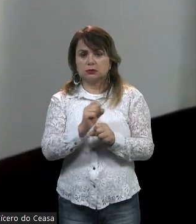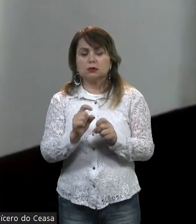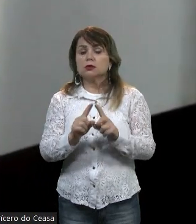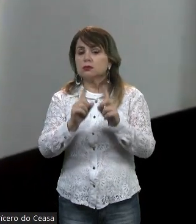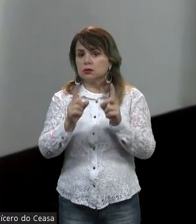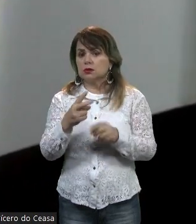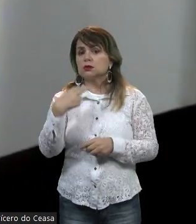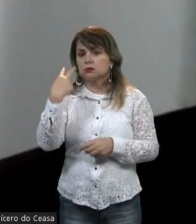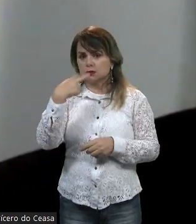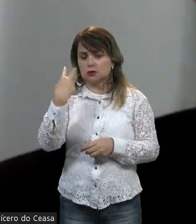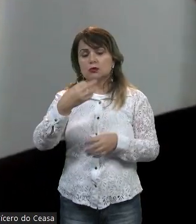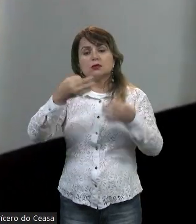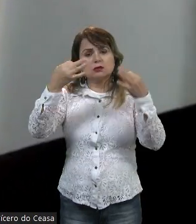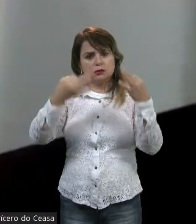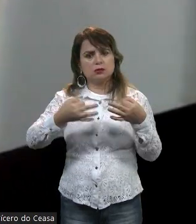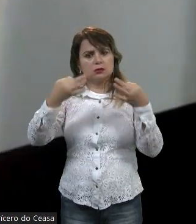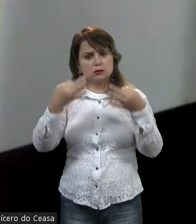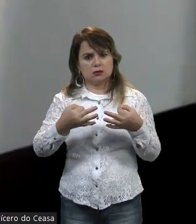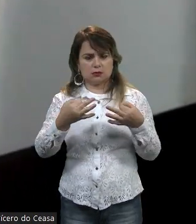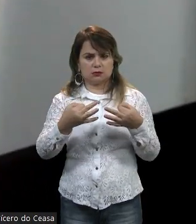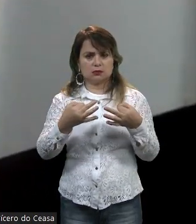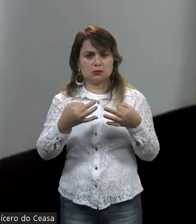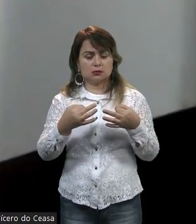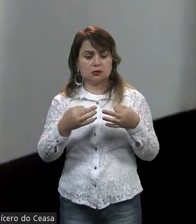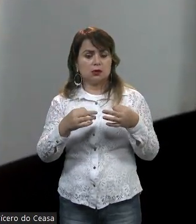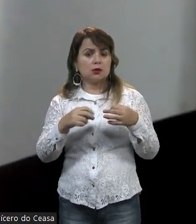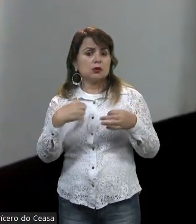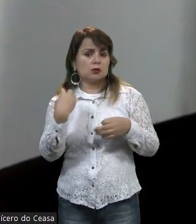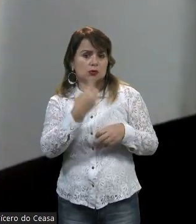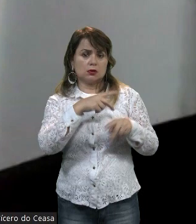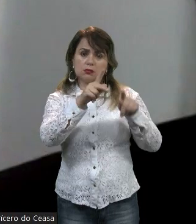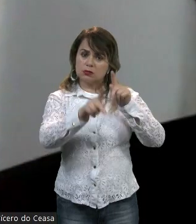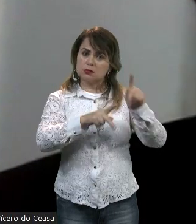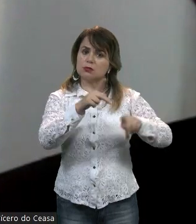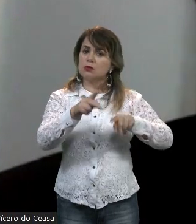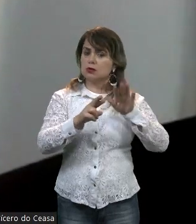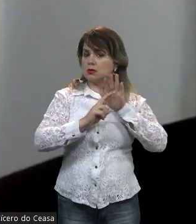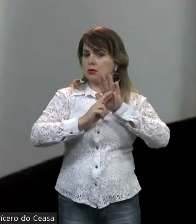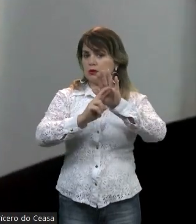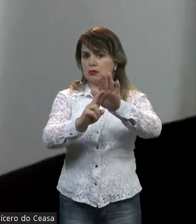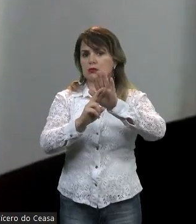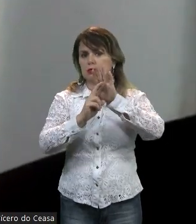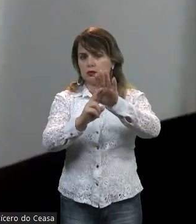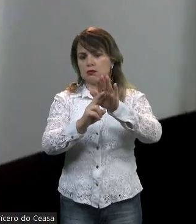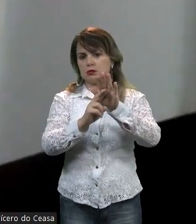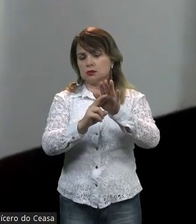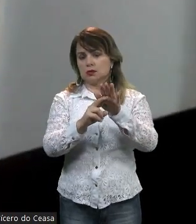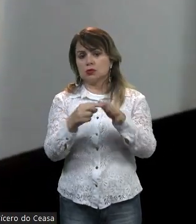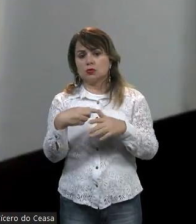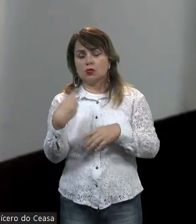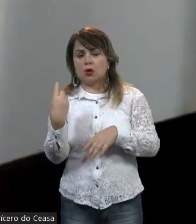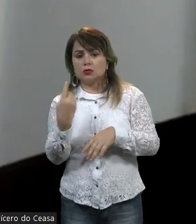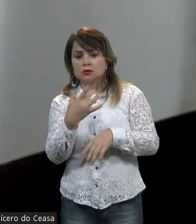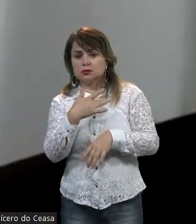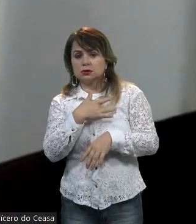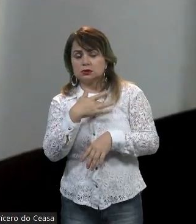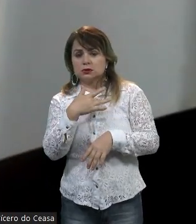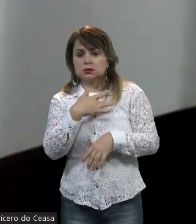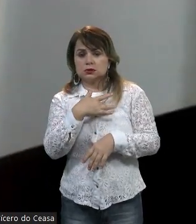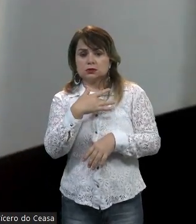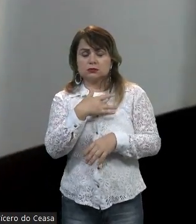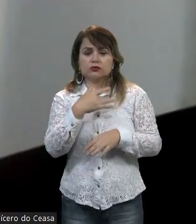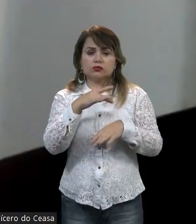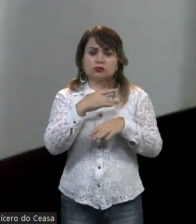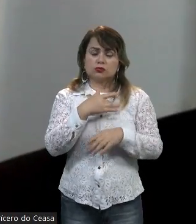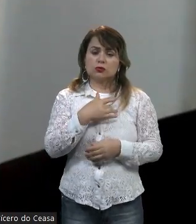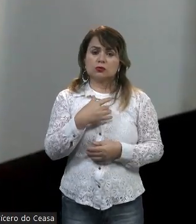que representando toda essa população da nossa cidade, estamos sensíveis com a volta